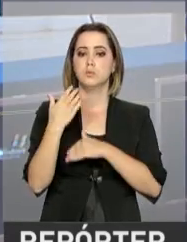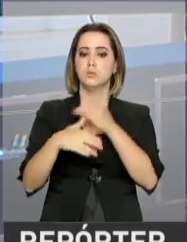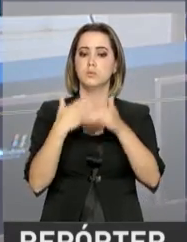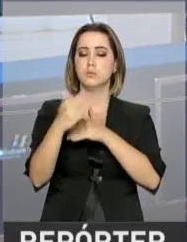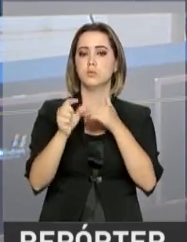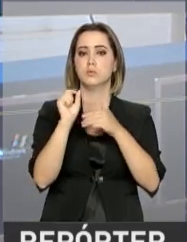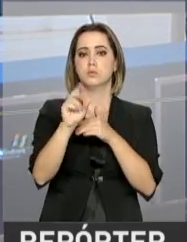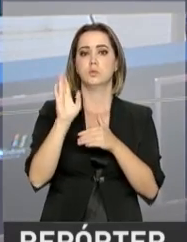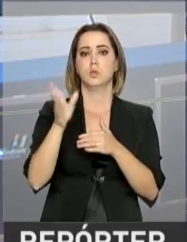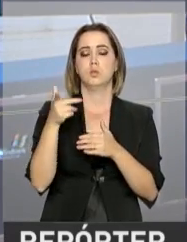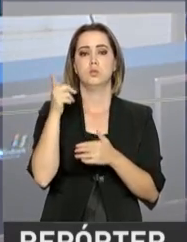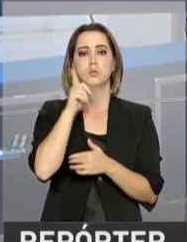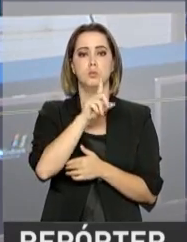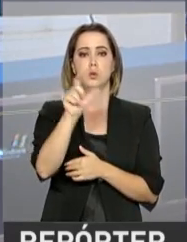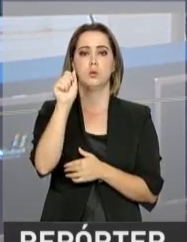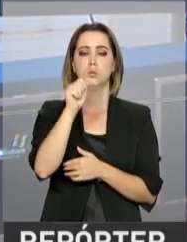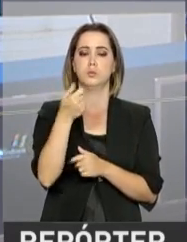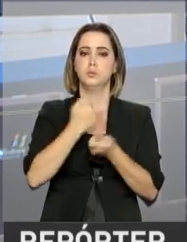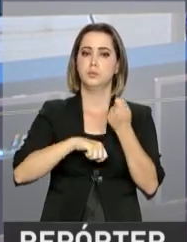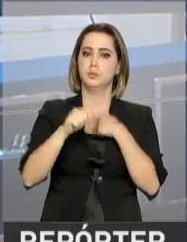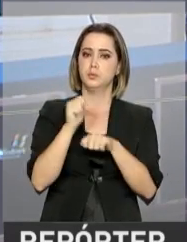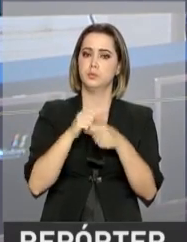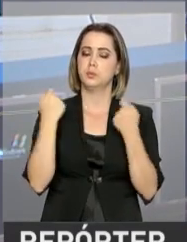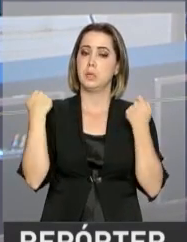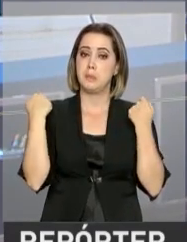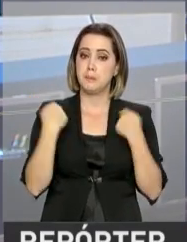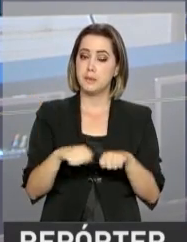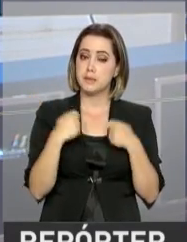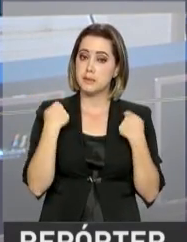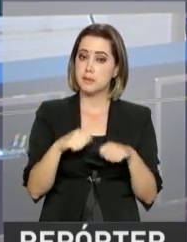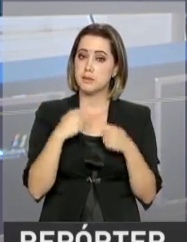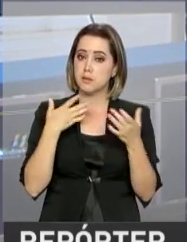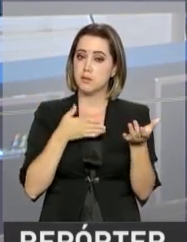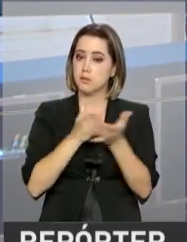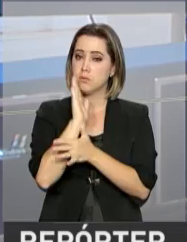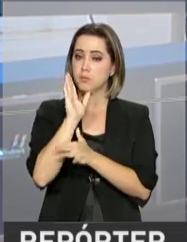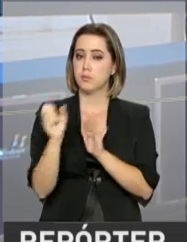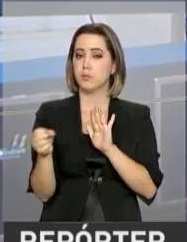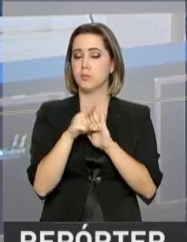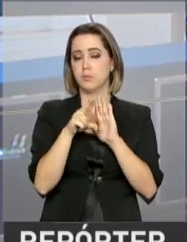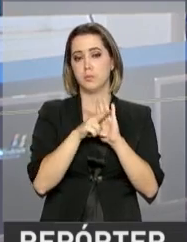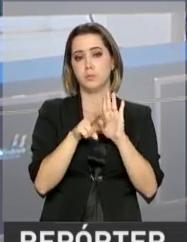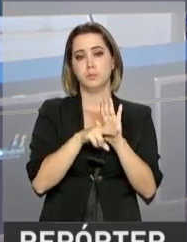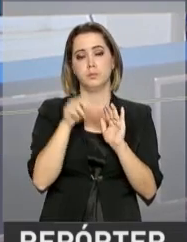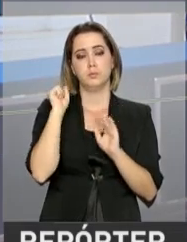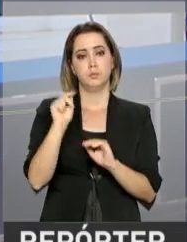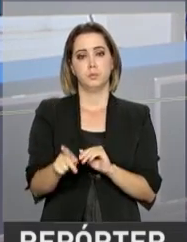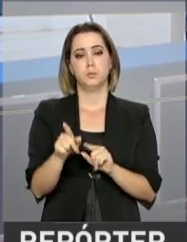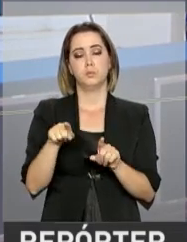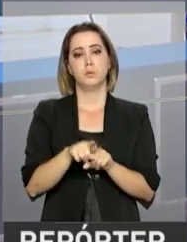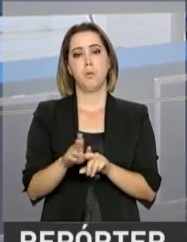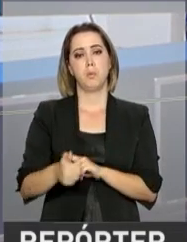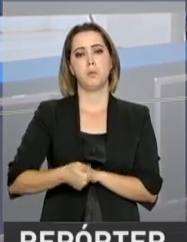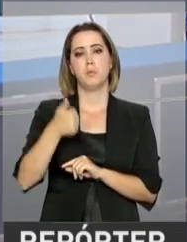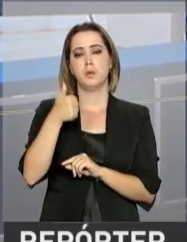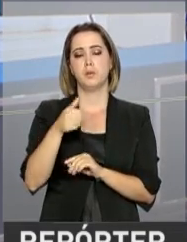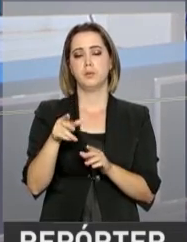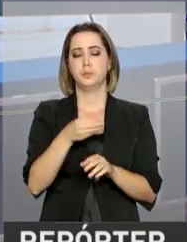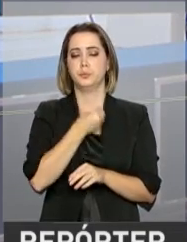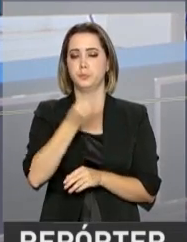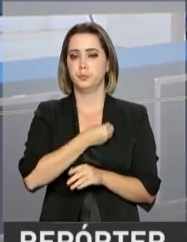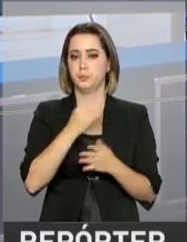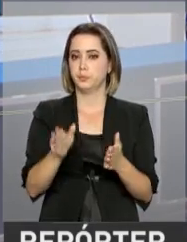os avanços já conquistados na área econômica e a necessidade da aprovação da reforma da previdência para beneficiar os